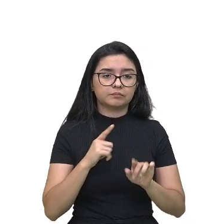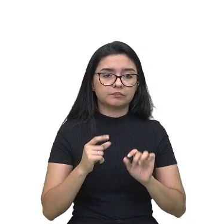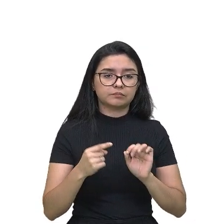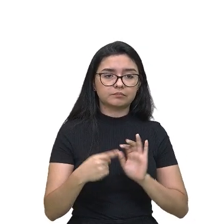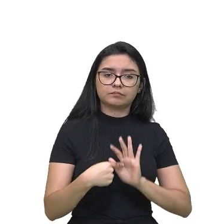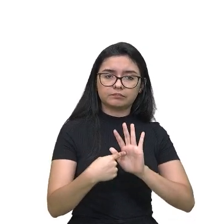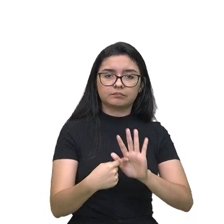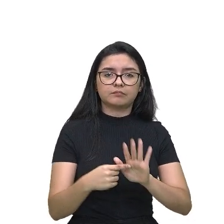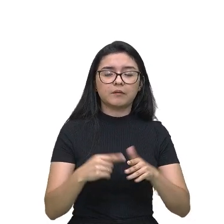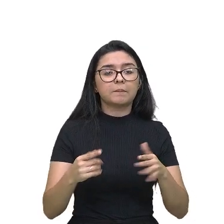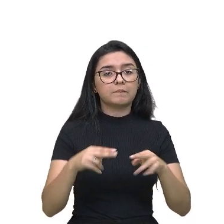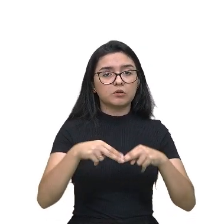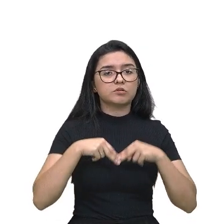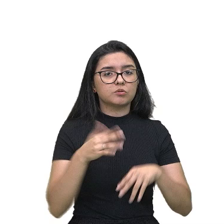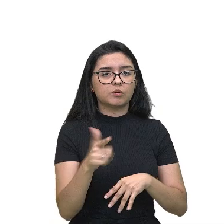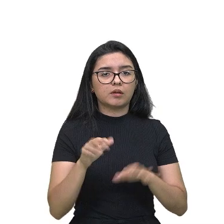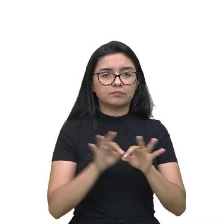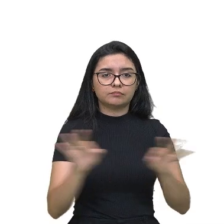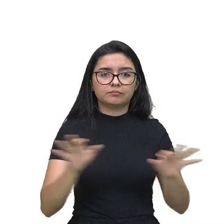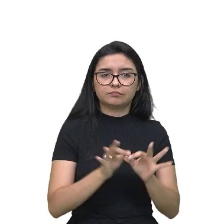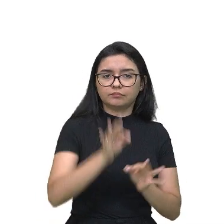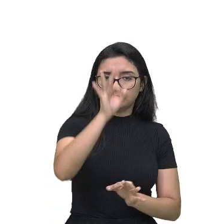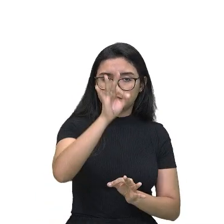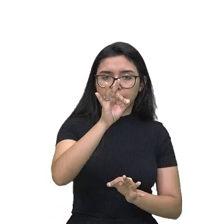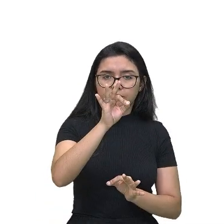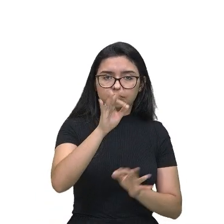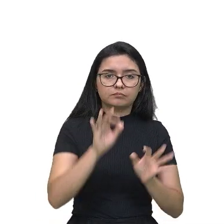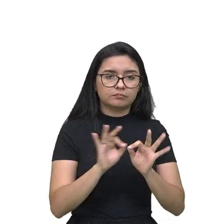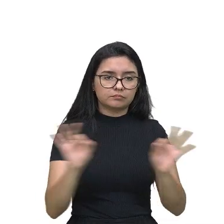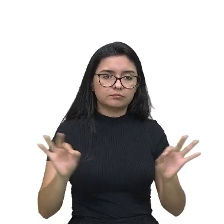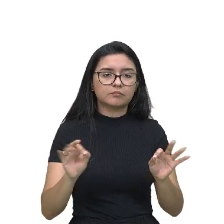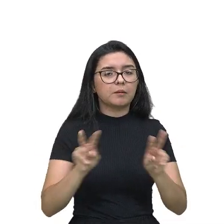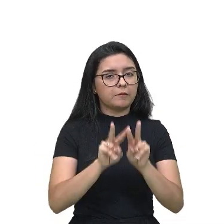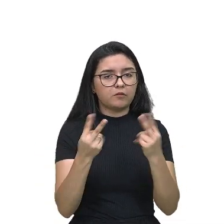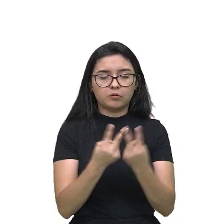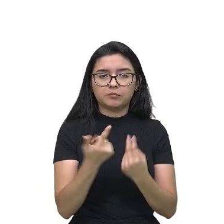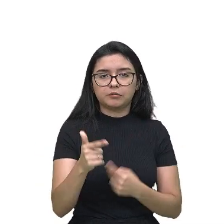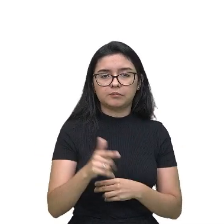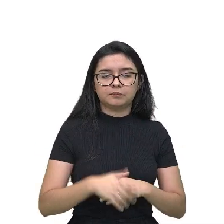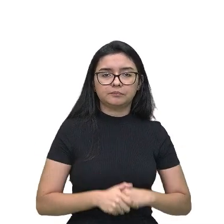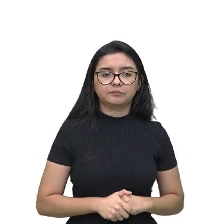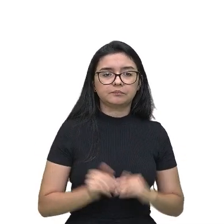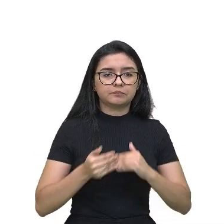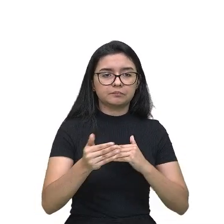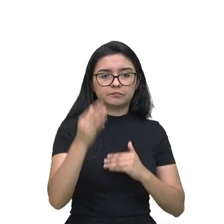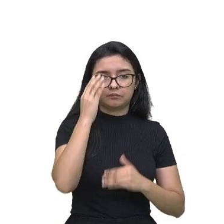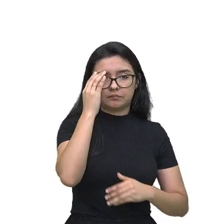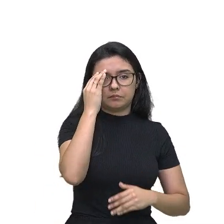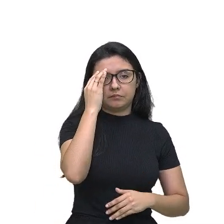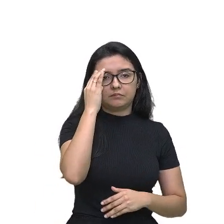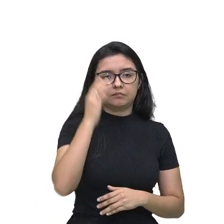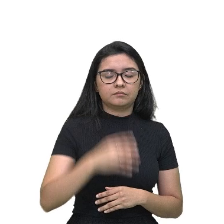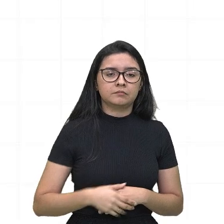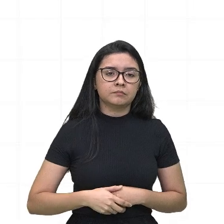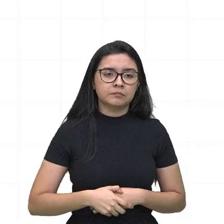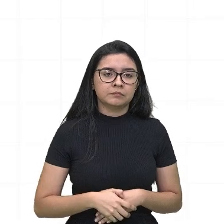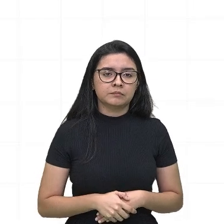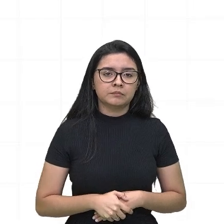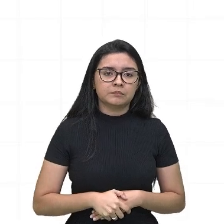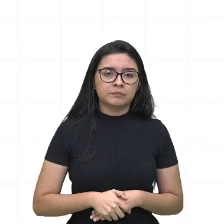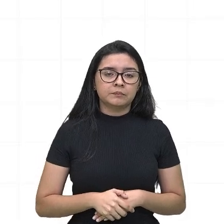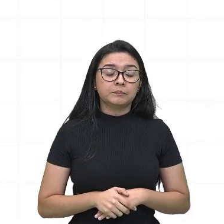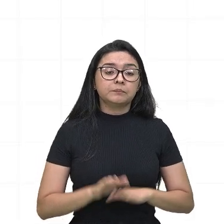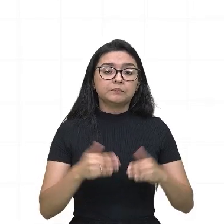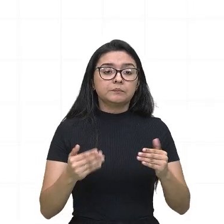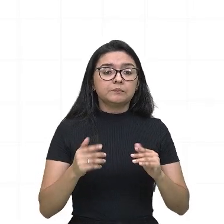por isso ele não tem comprimento, não tem largura, não tem altura e nem tampouco volume. Beleza? Vamos continuar. Veja a